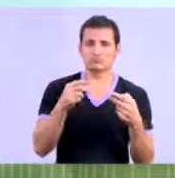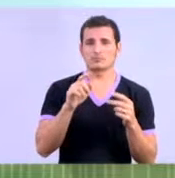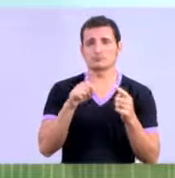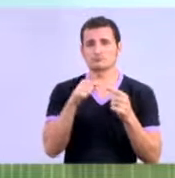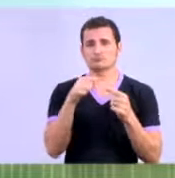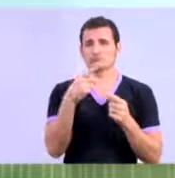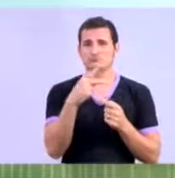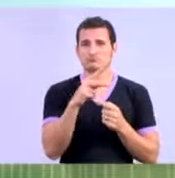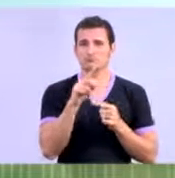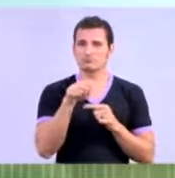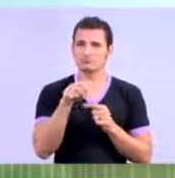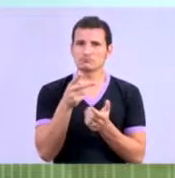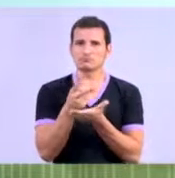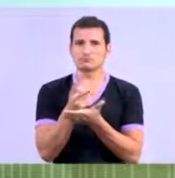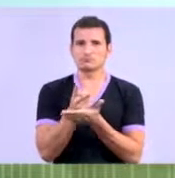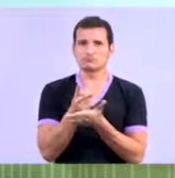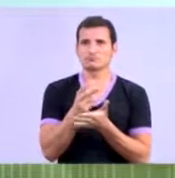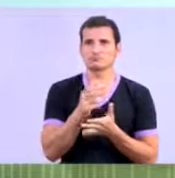Por exemplo,